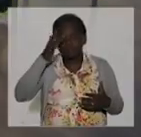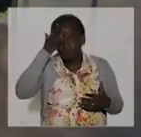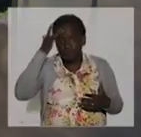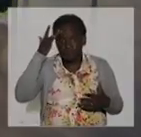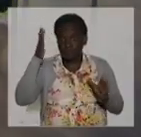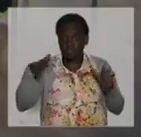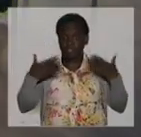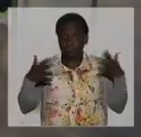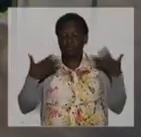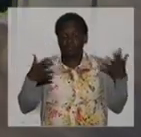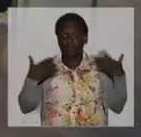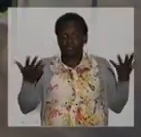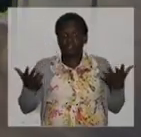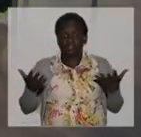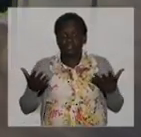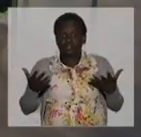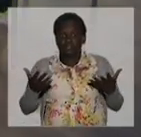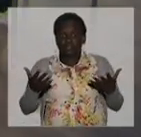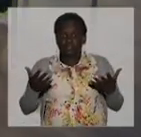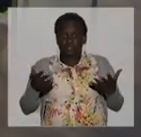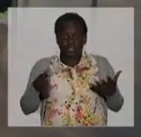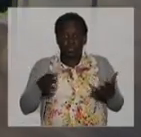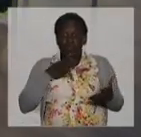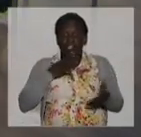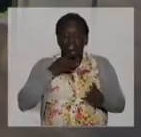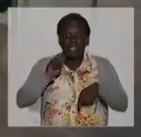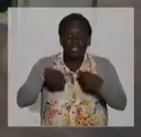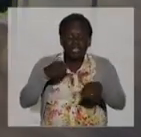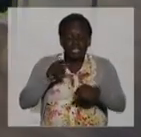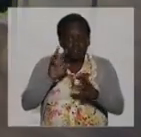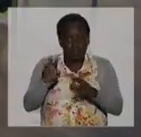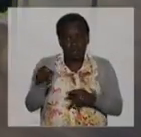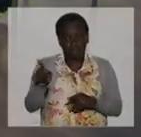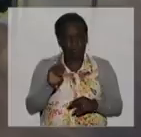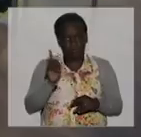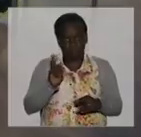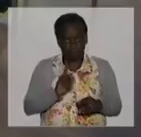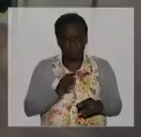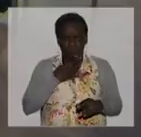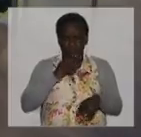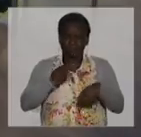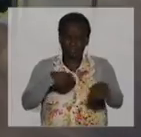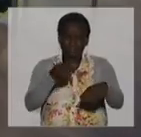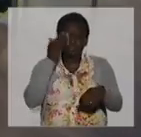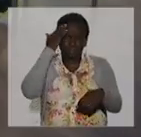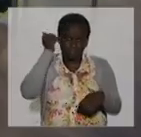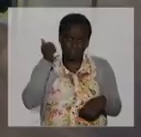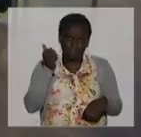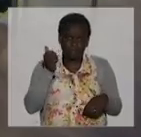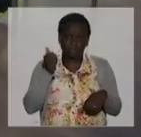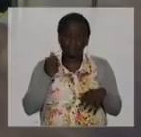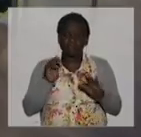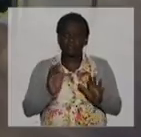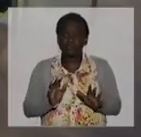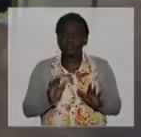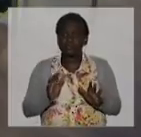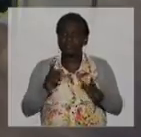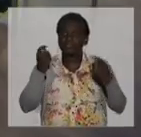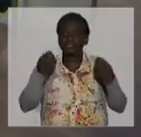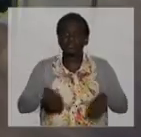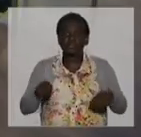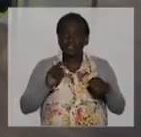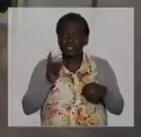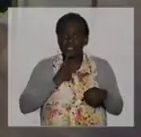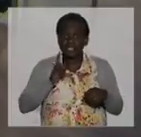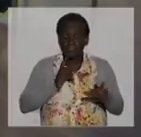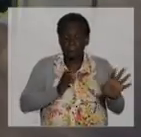que é entusiasta, não como conhecedor, como você é conhecedor. É dizer o seguinte, não precisa